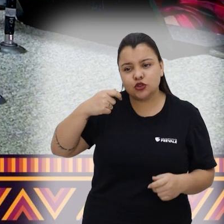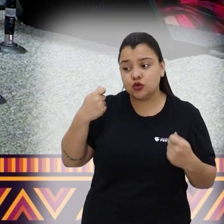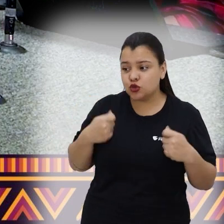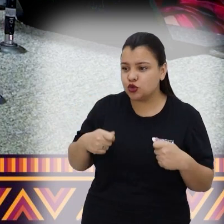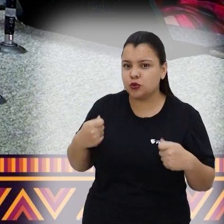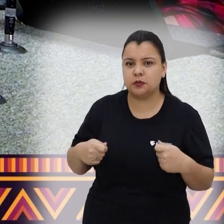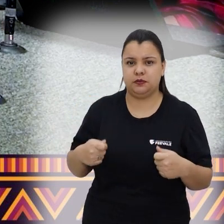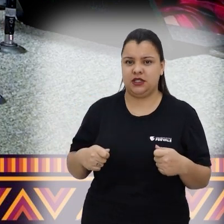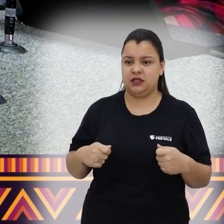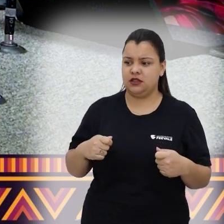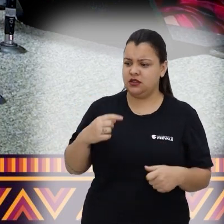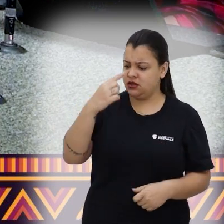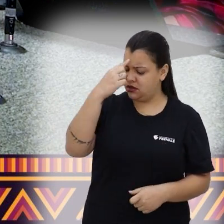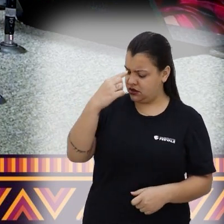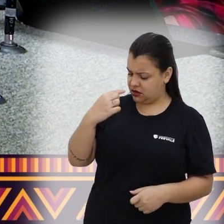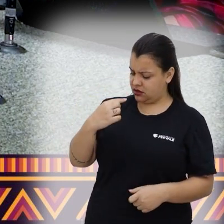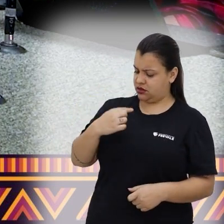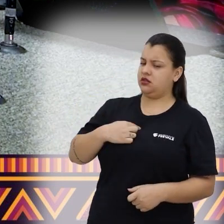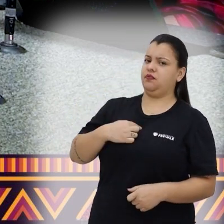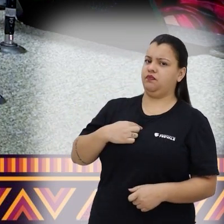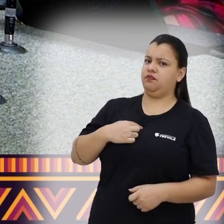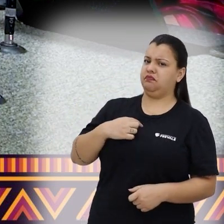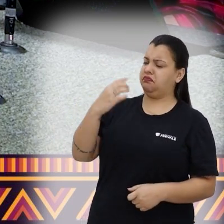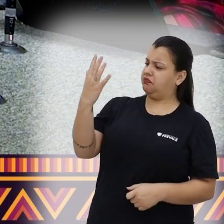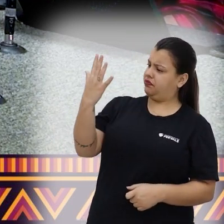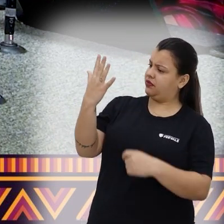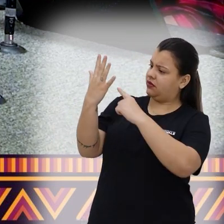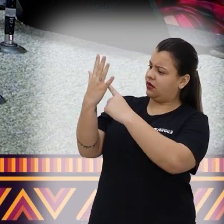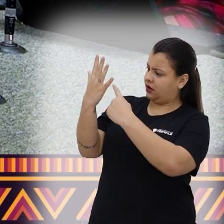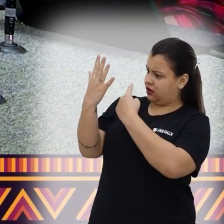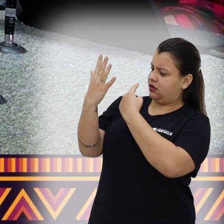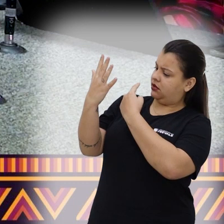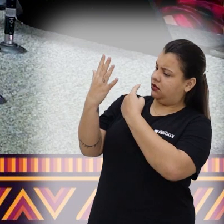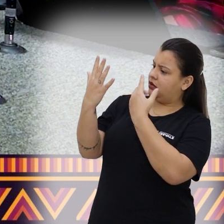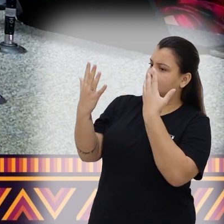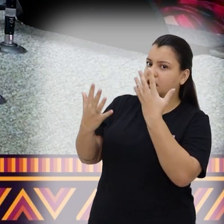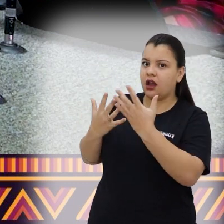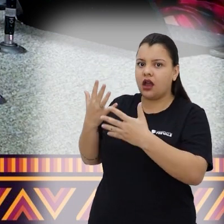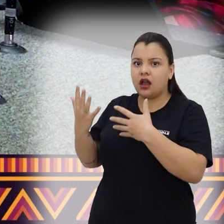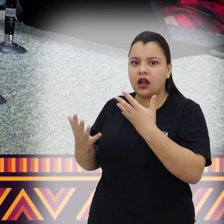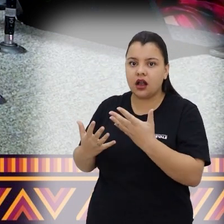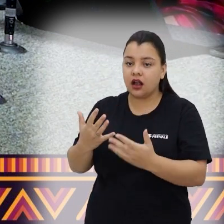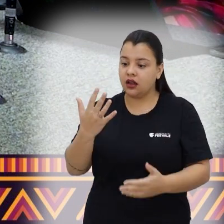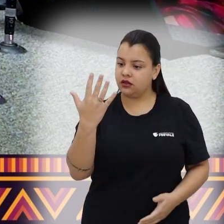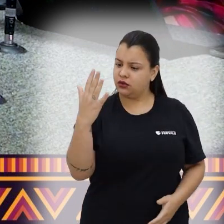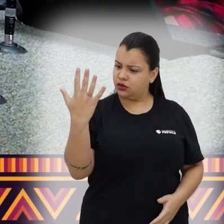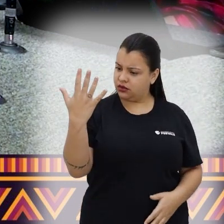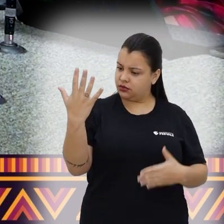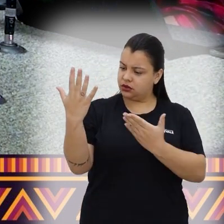te enxergar. Tu precisa te enxergar. E, às vezes, aquilo que o espelho te